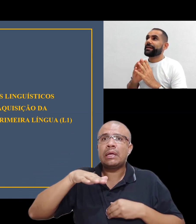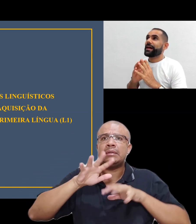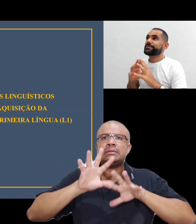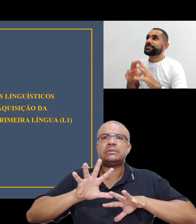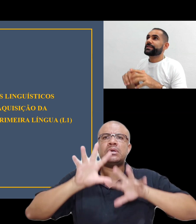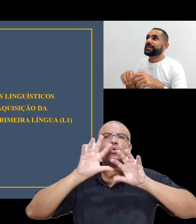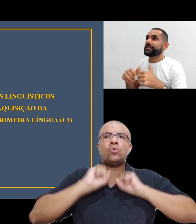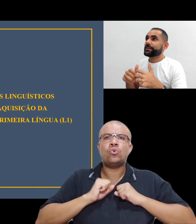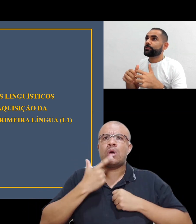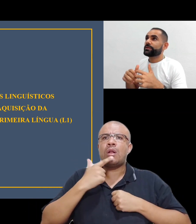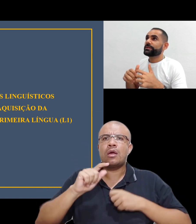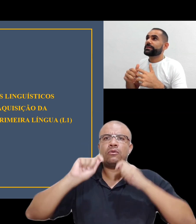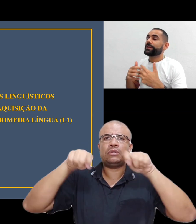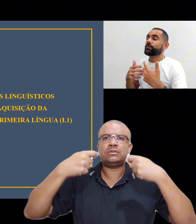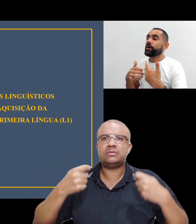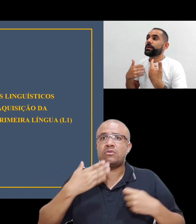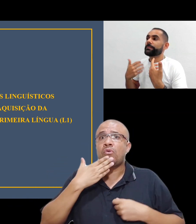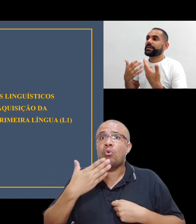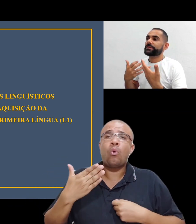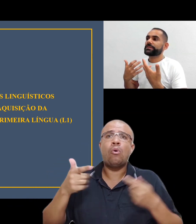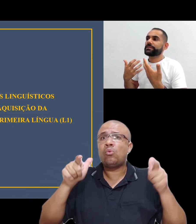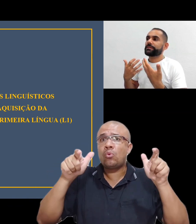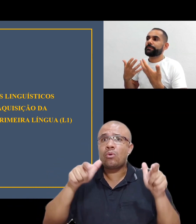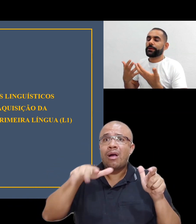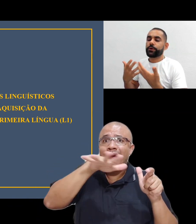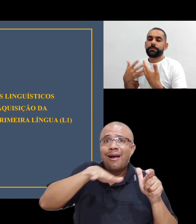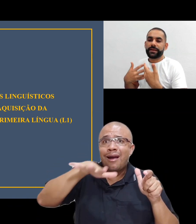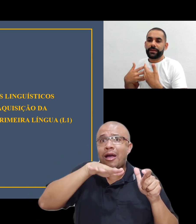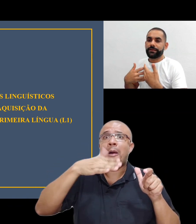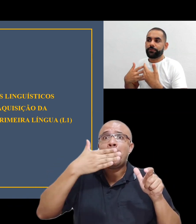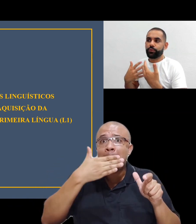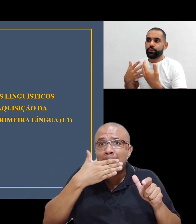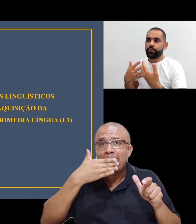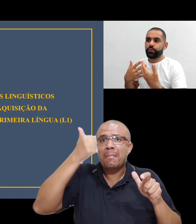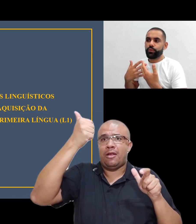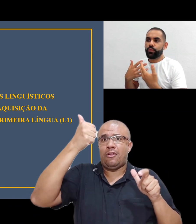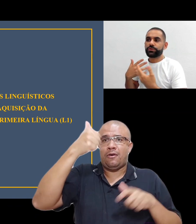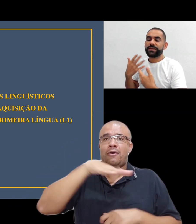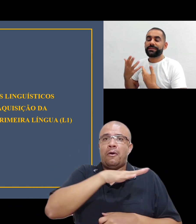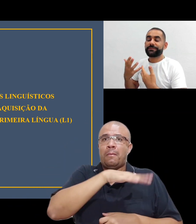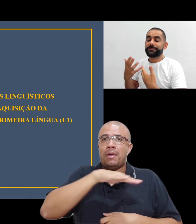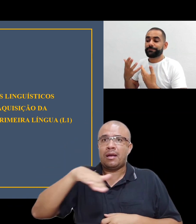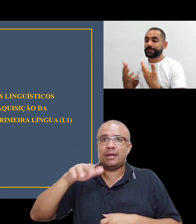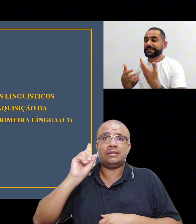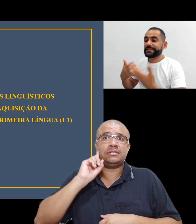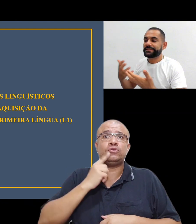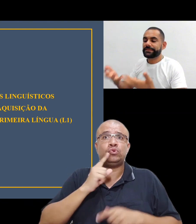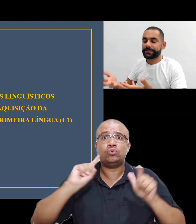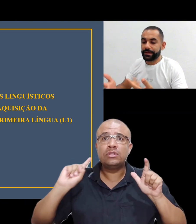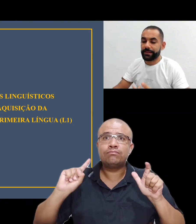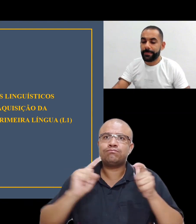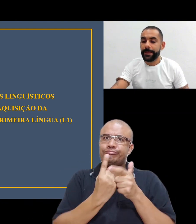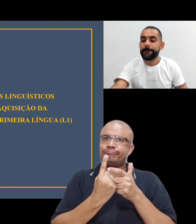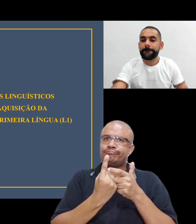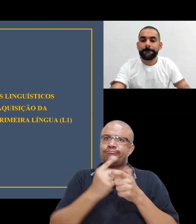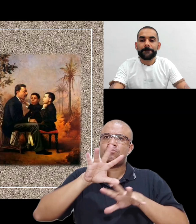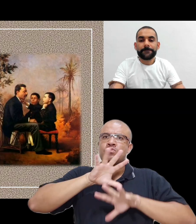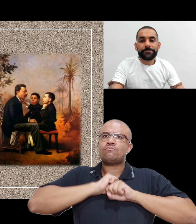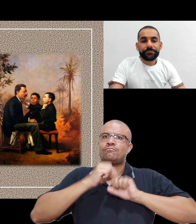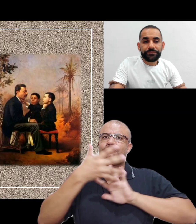vai adquirir a língua e qual o ambiente melhor para ela, onde que ele precisa estar,